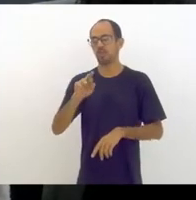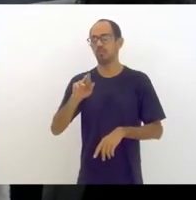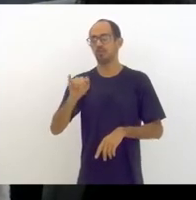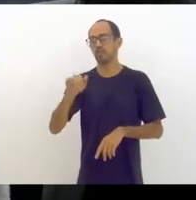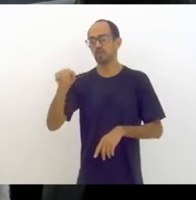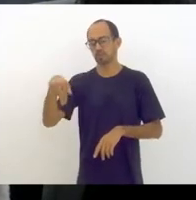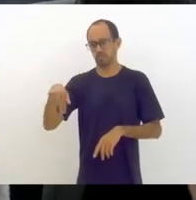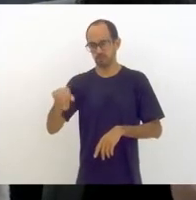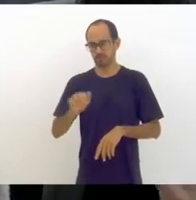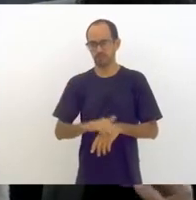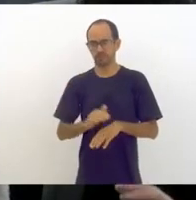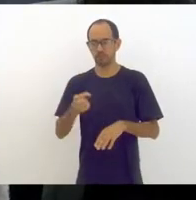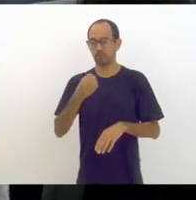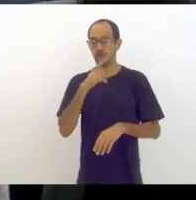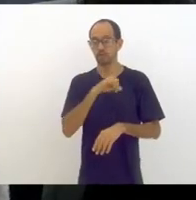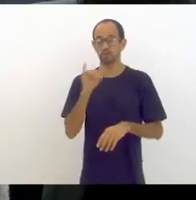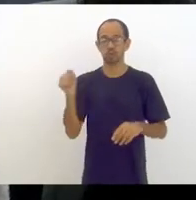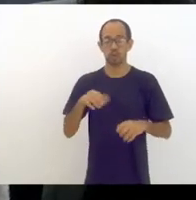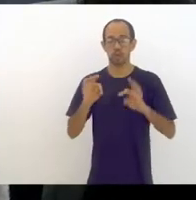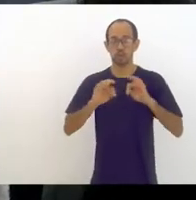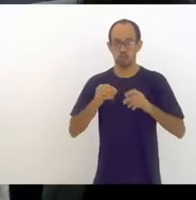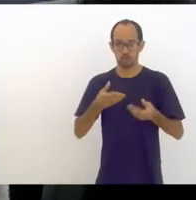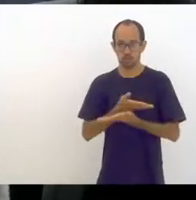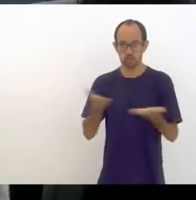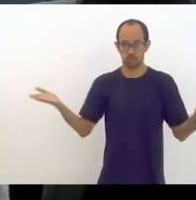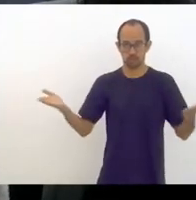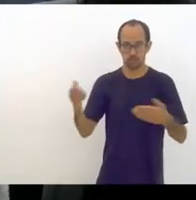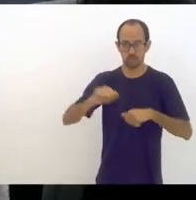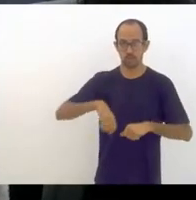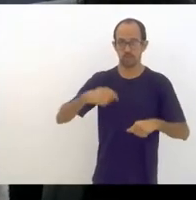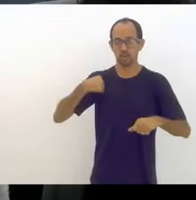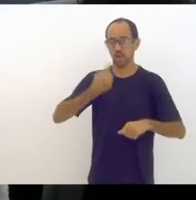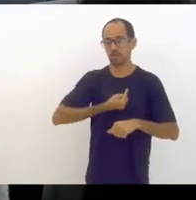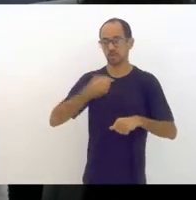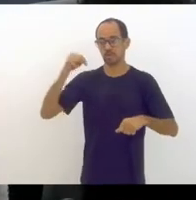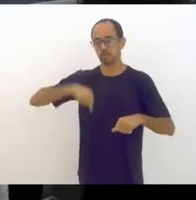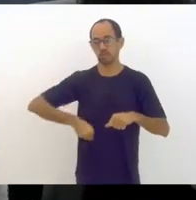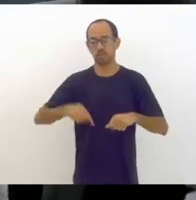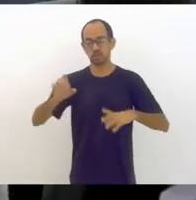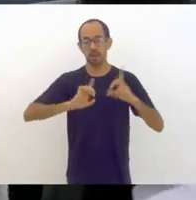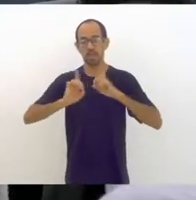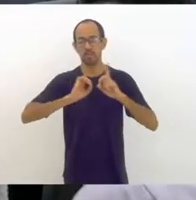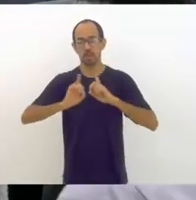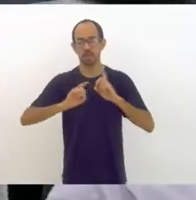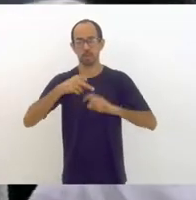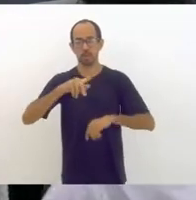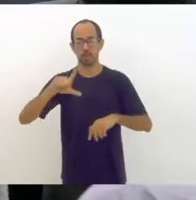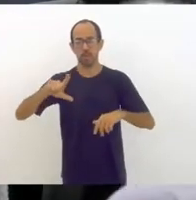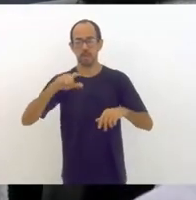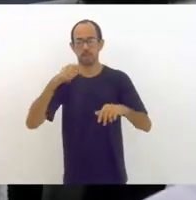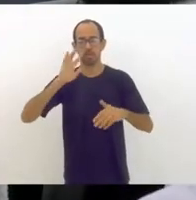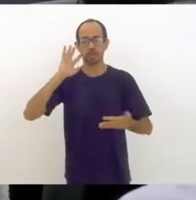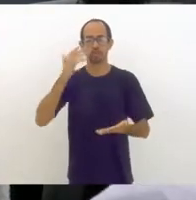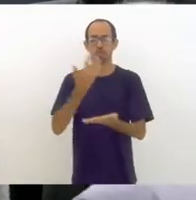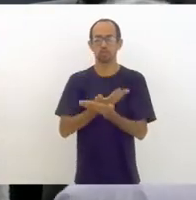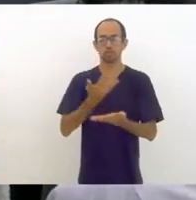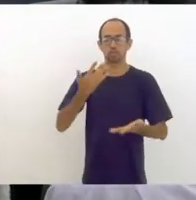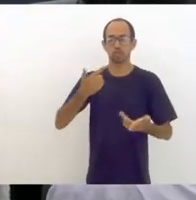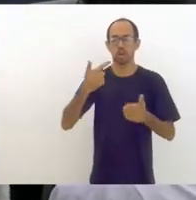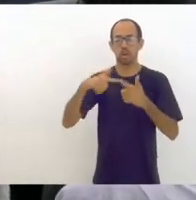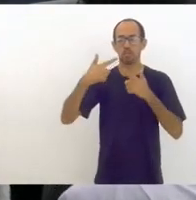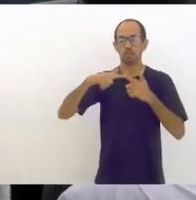dia a todos. A gente está aqui hoje para debater um projeto de lei que visa solucionar um problema que existe desde